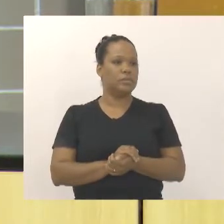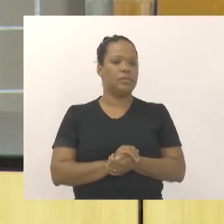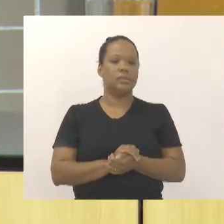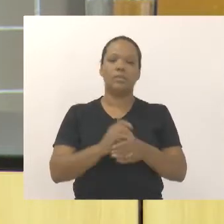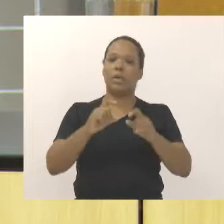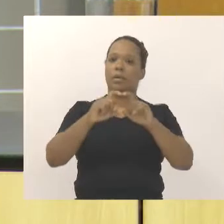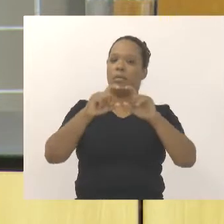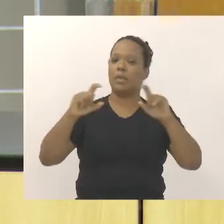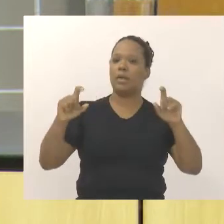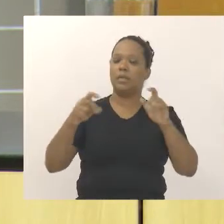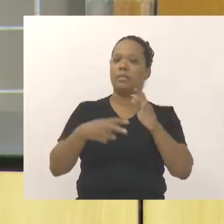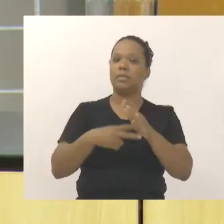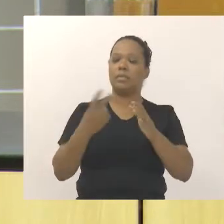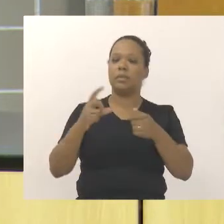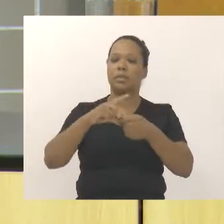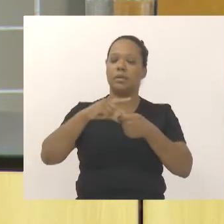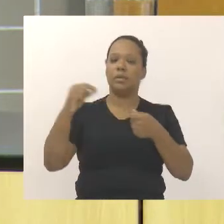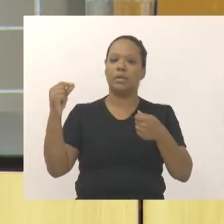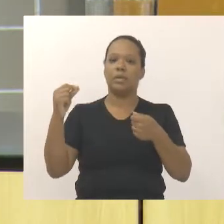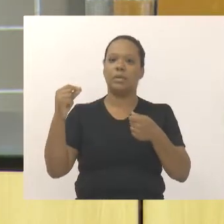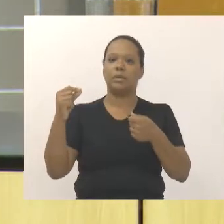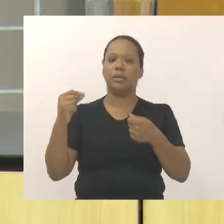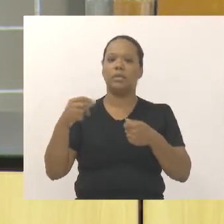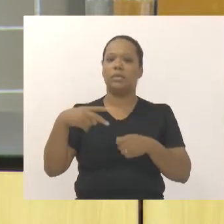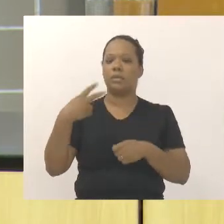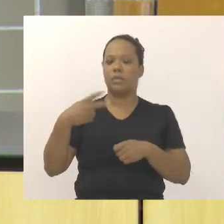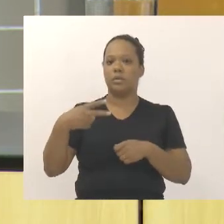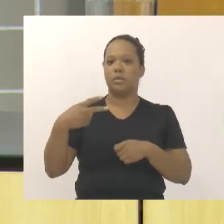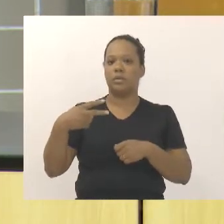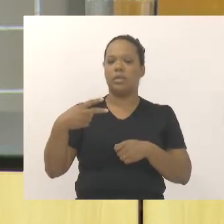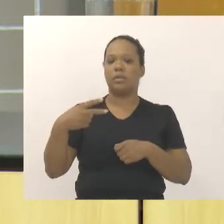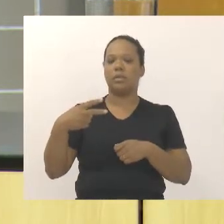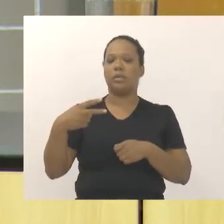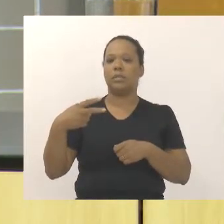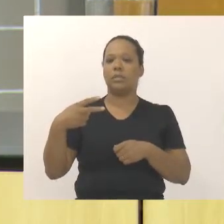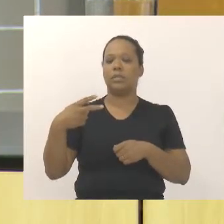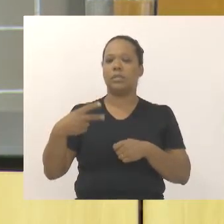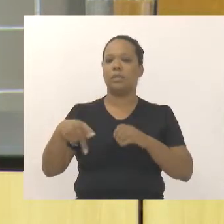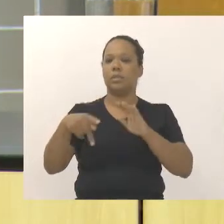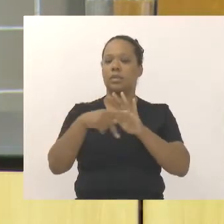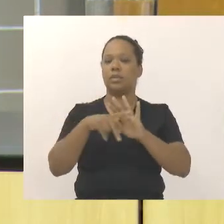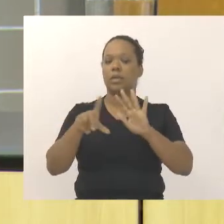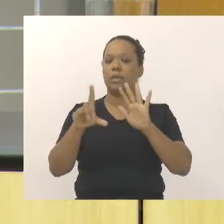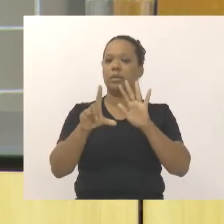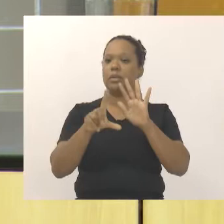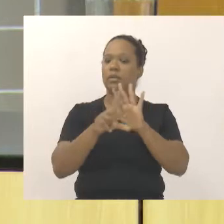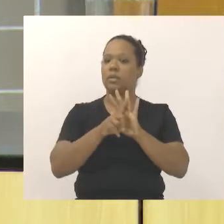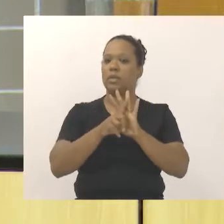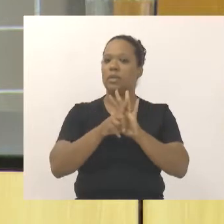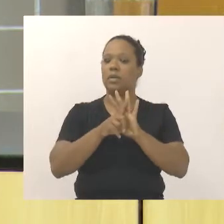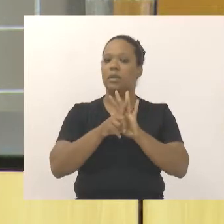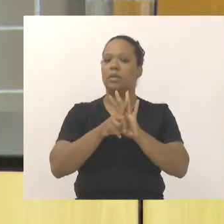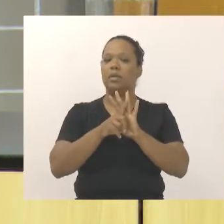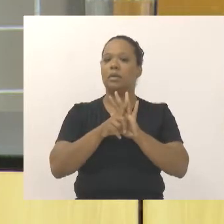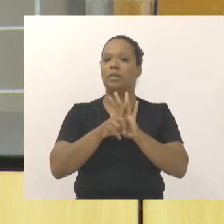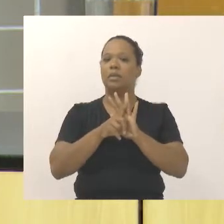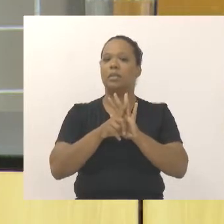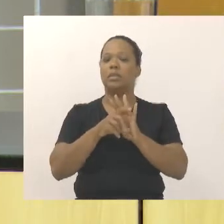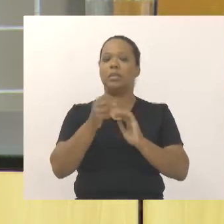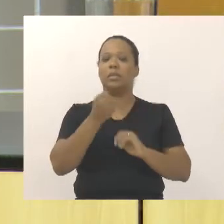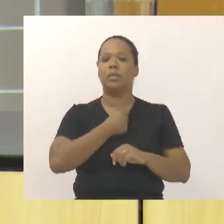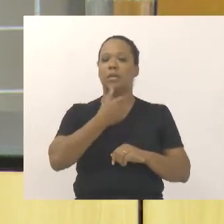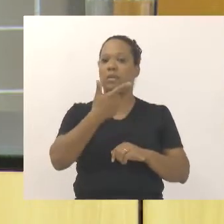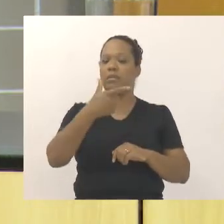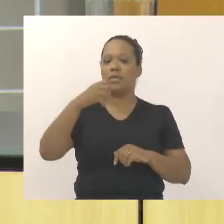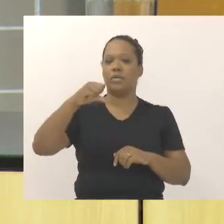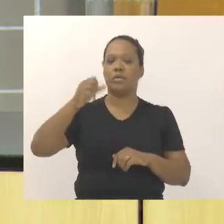Parágrafo 2º do artigo 2º do projeto de lei do Legislativo número